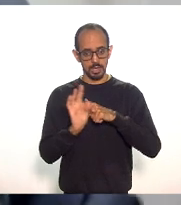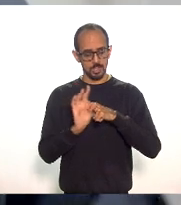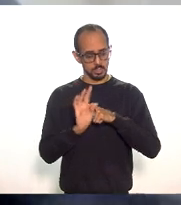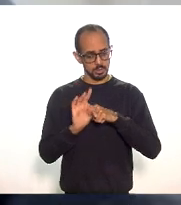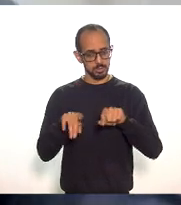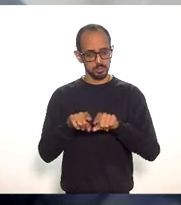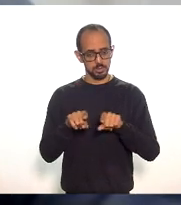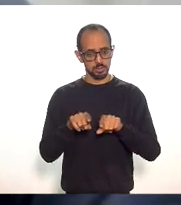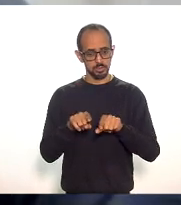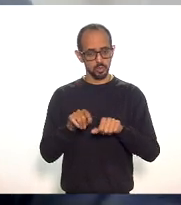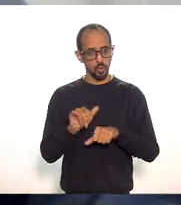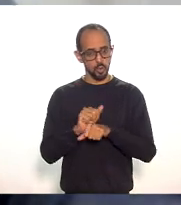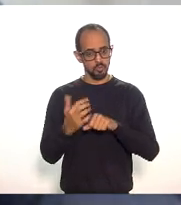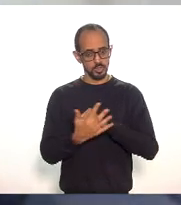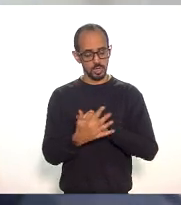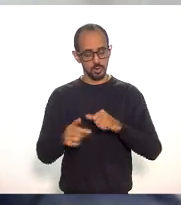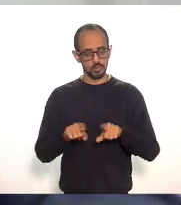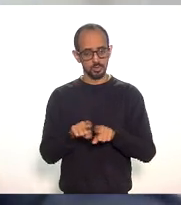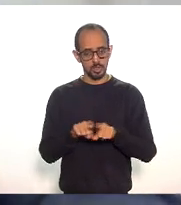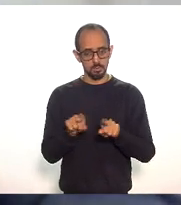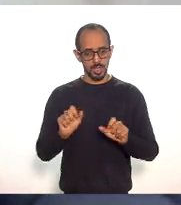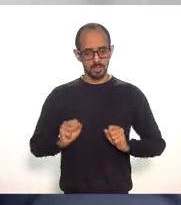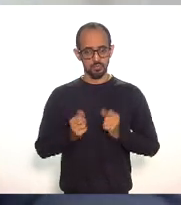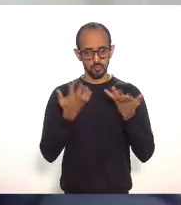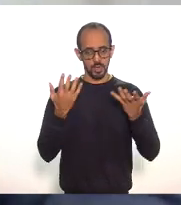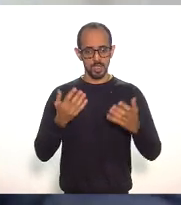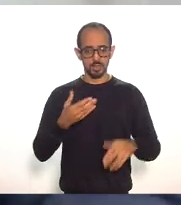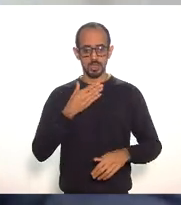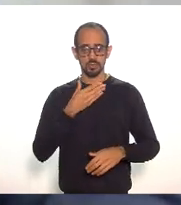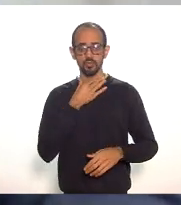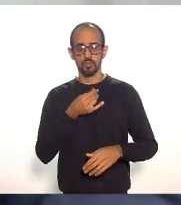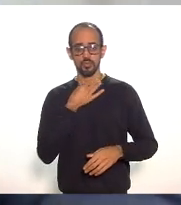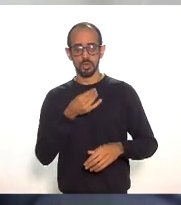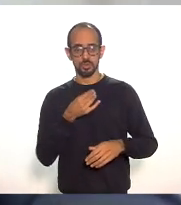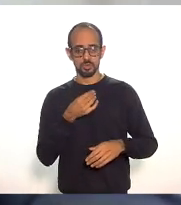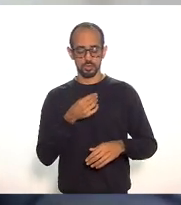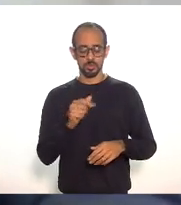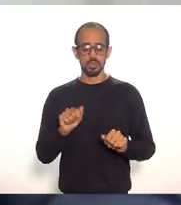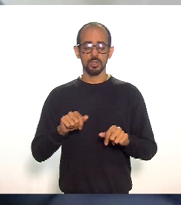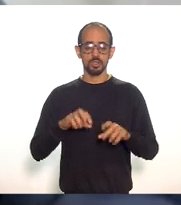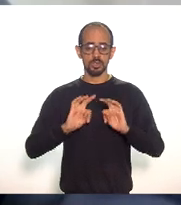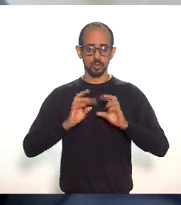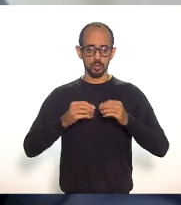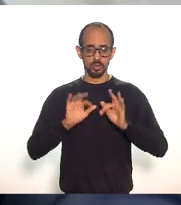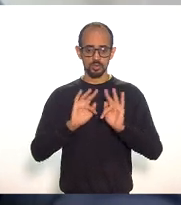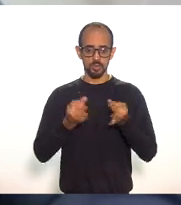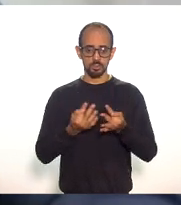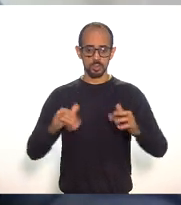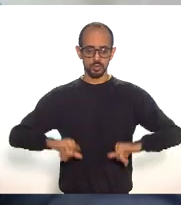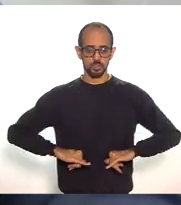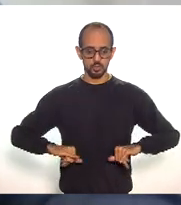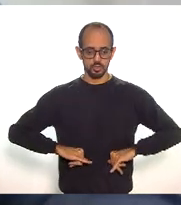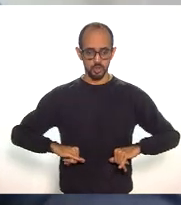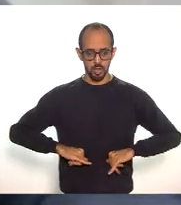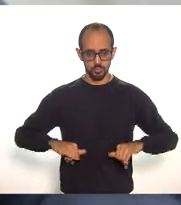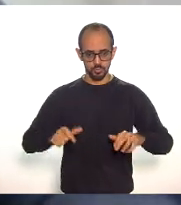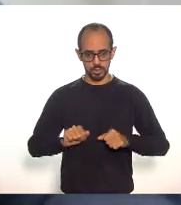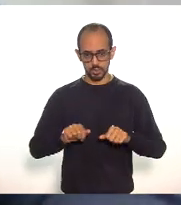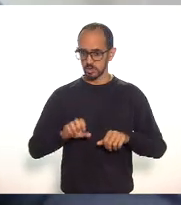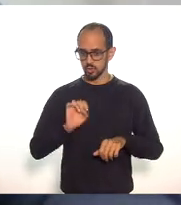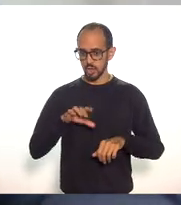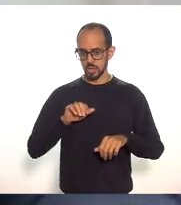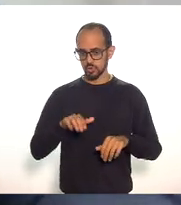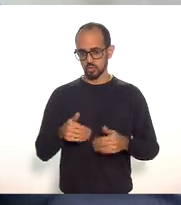clandestinas, em respeito à vida, em respeito às famílias de todas as pessoas que sofrem e, infelizmente, não estão mais aqui com a gente para poder contar a história. Só